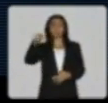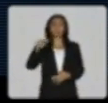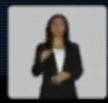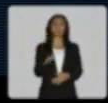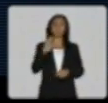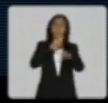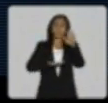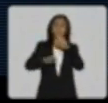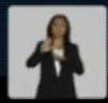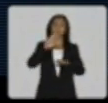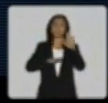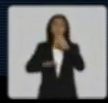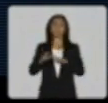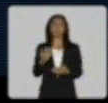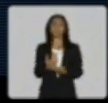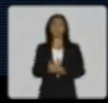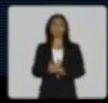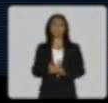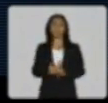cuidado